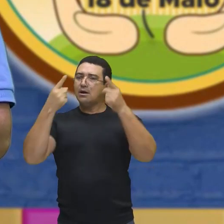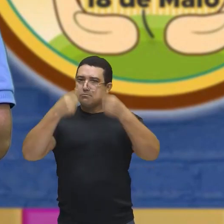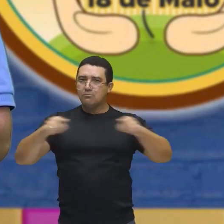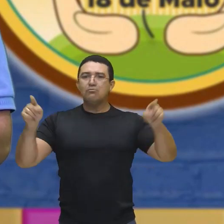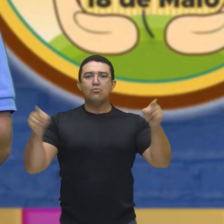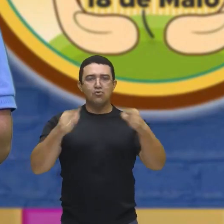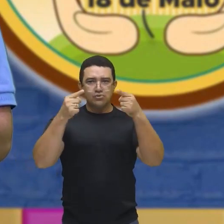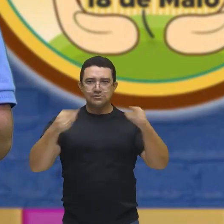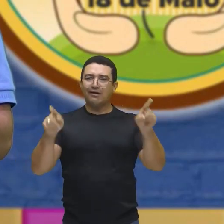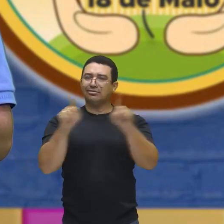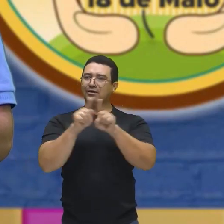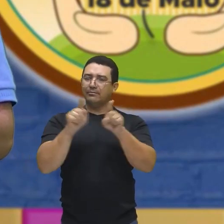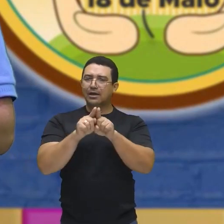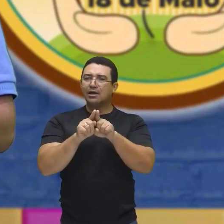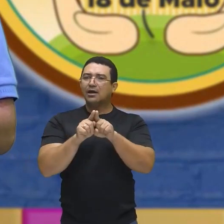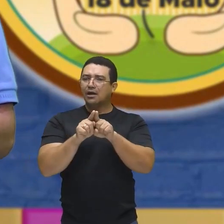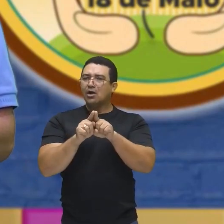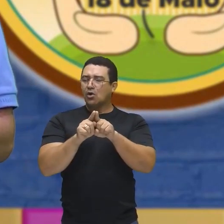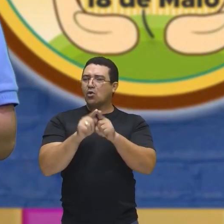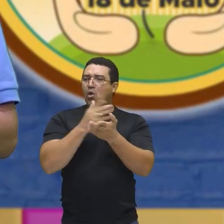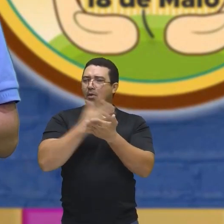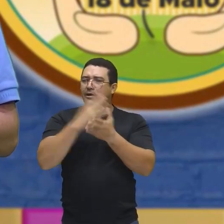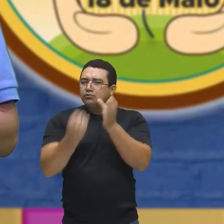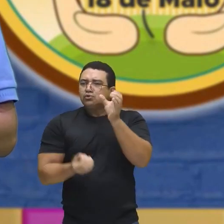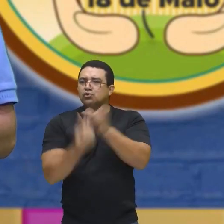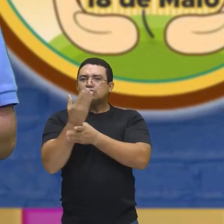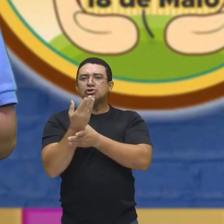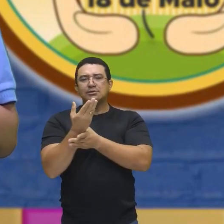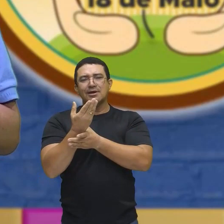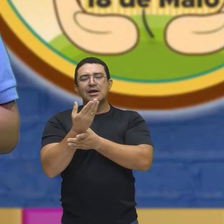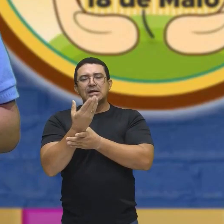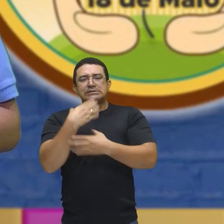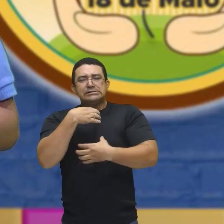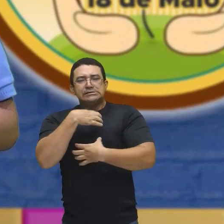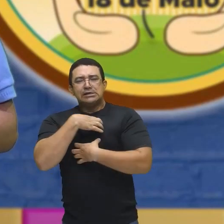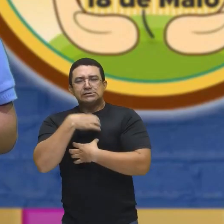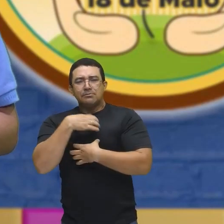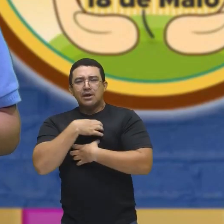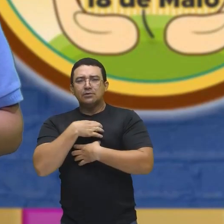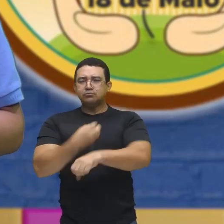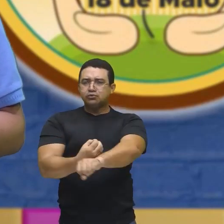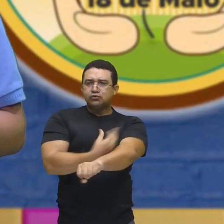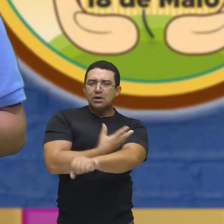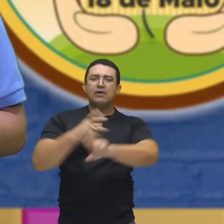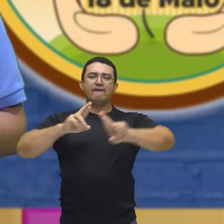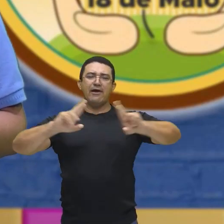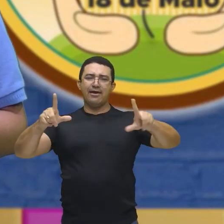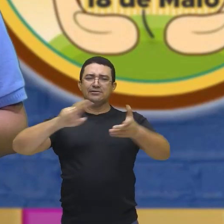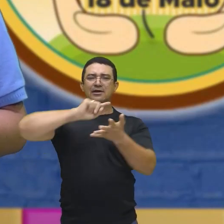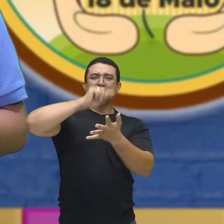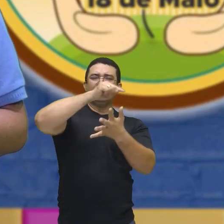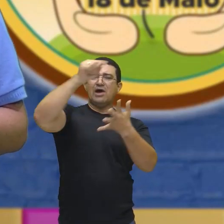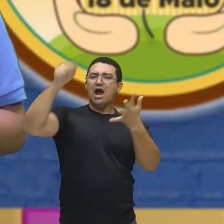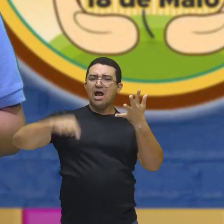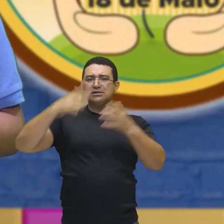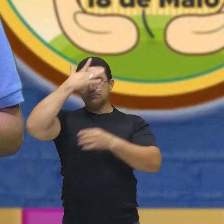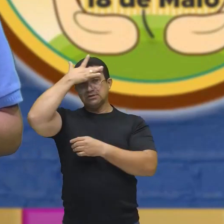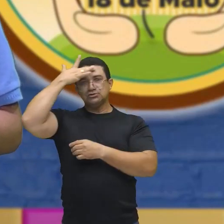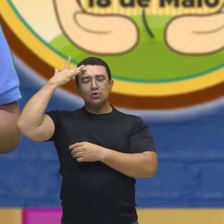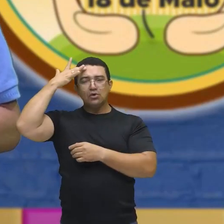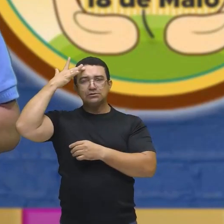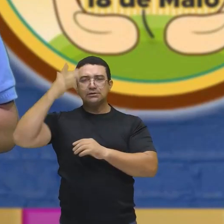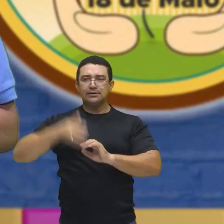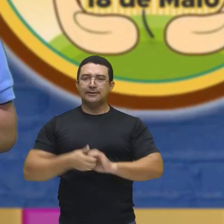a sensibilidade, o sentido, a emoção diferenciada em várias pessoas,